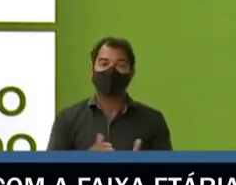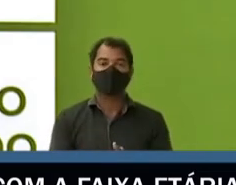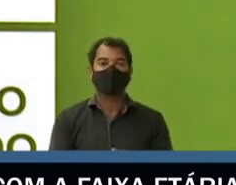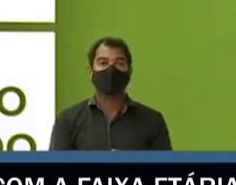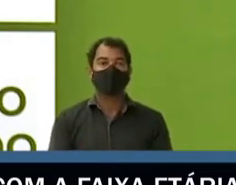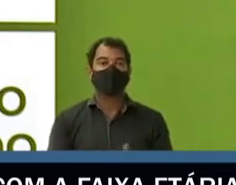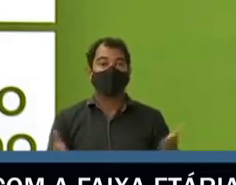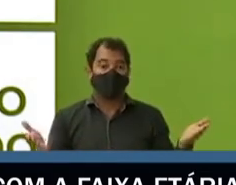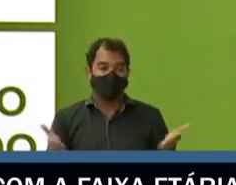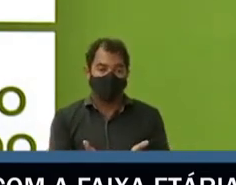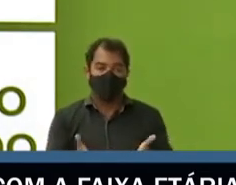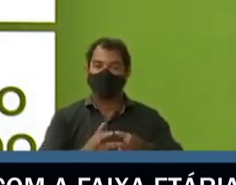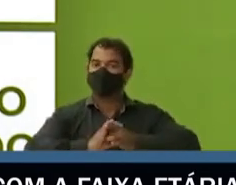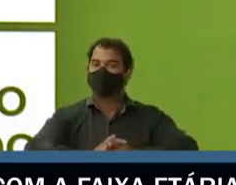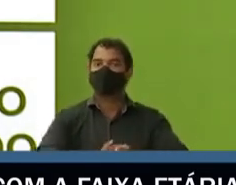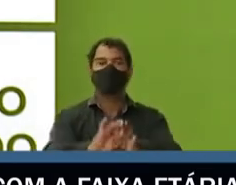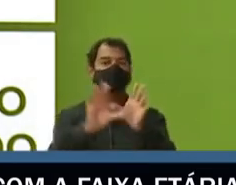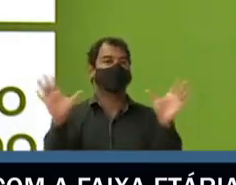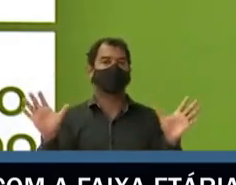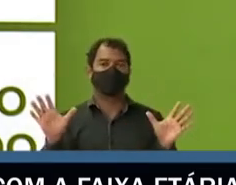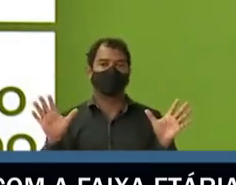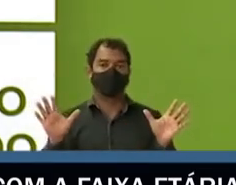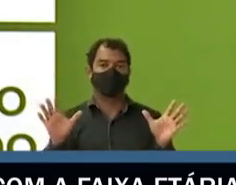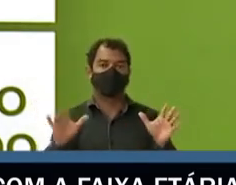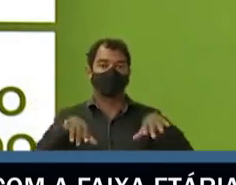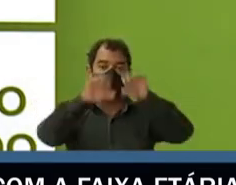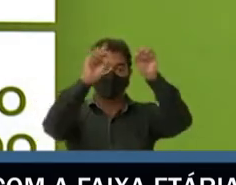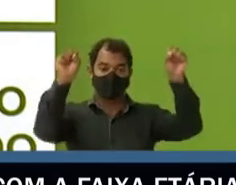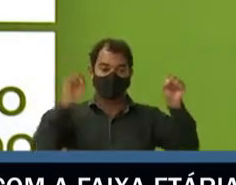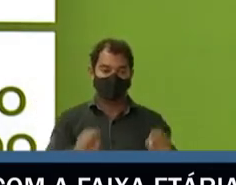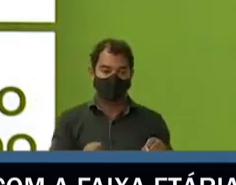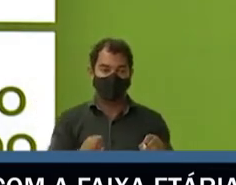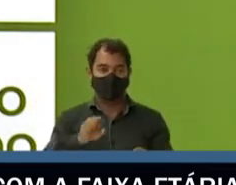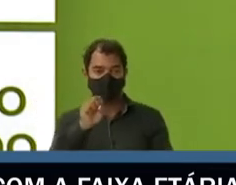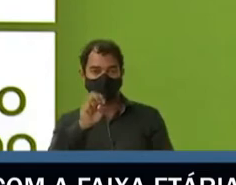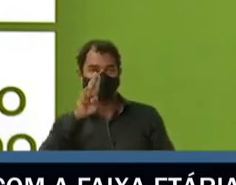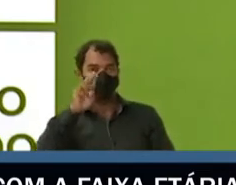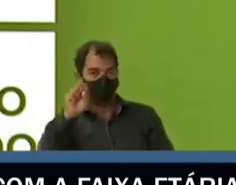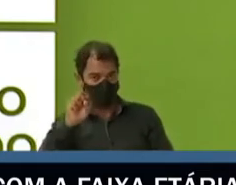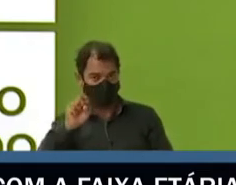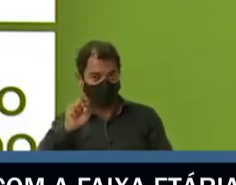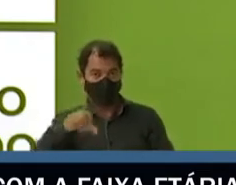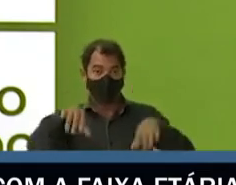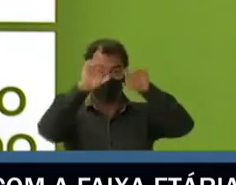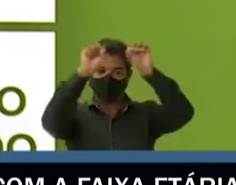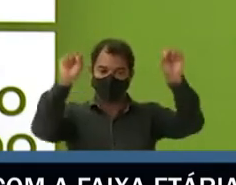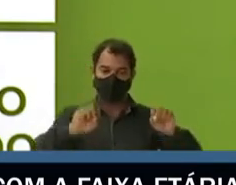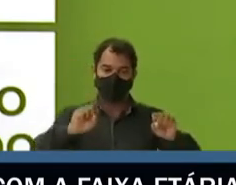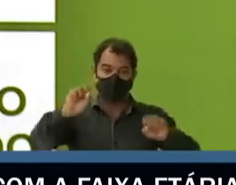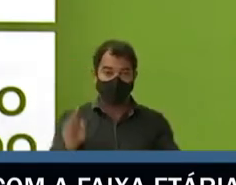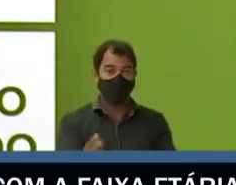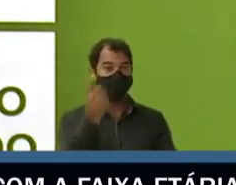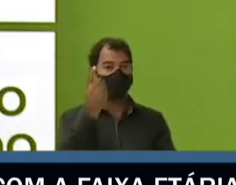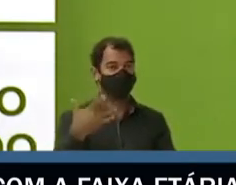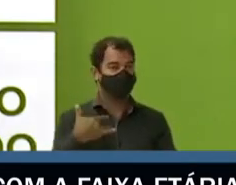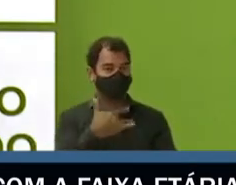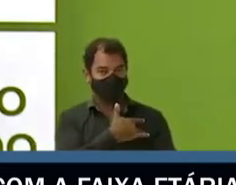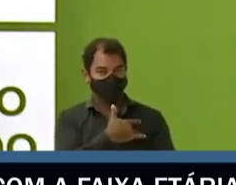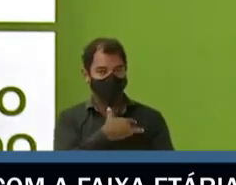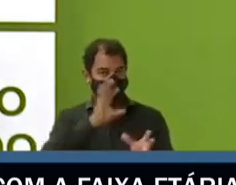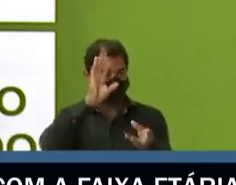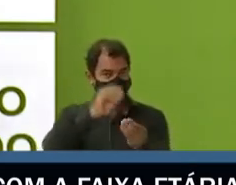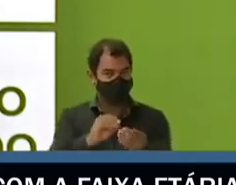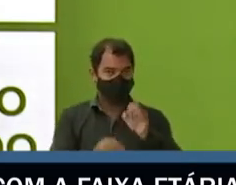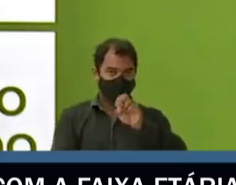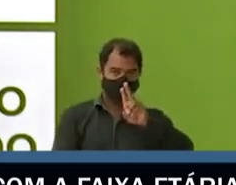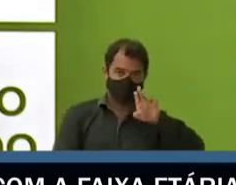gente democratiza o Sistema Único de Saúde, é um sistema que a gente tem por